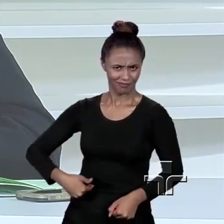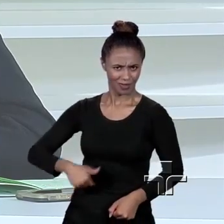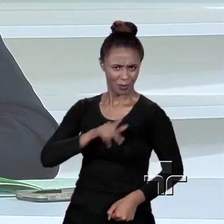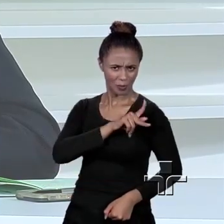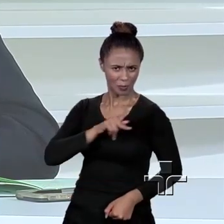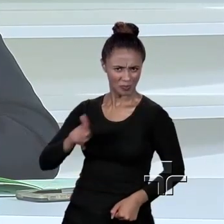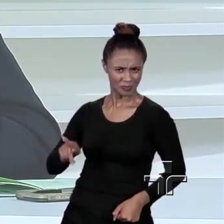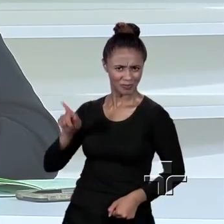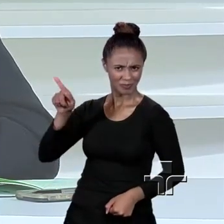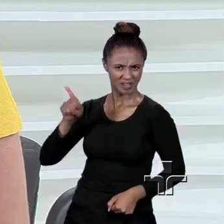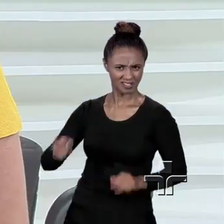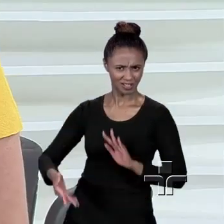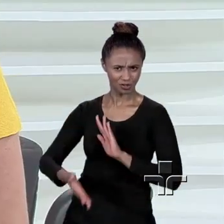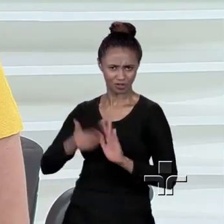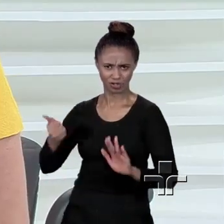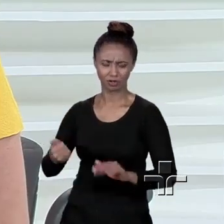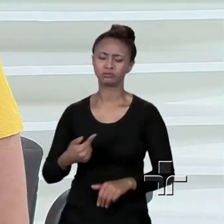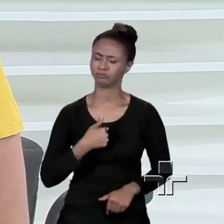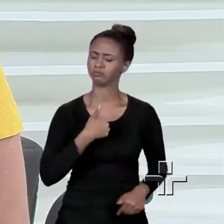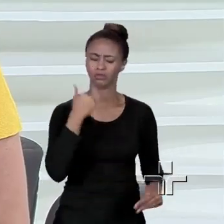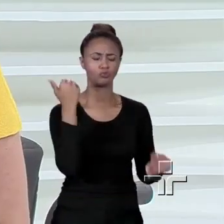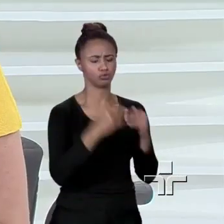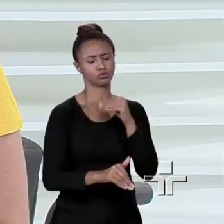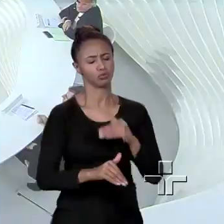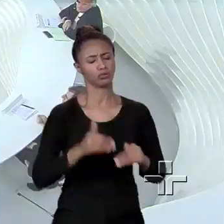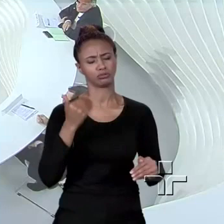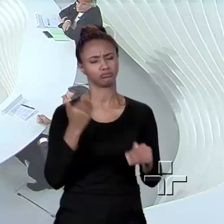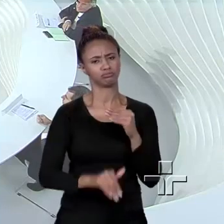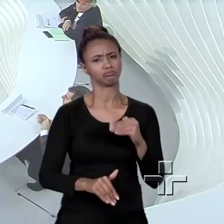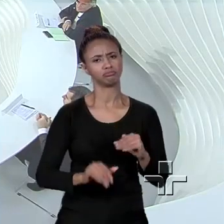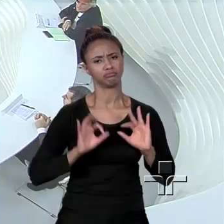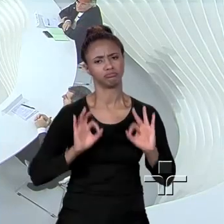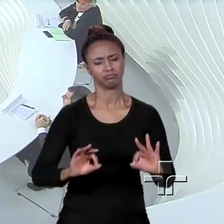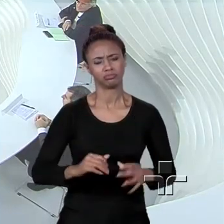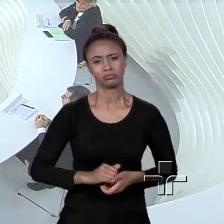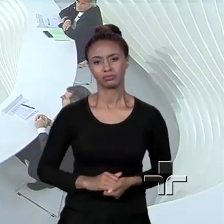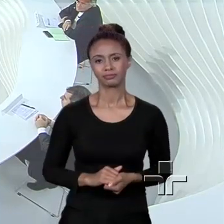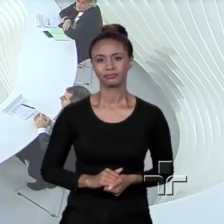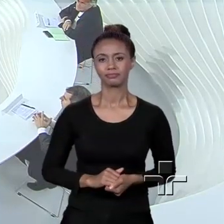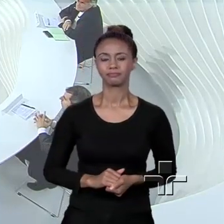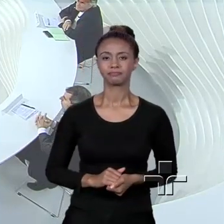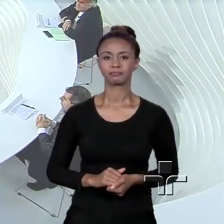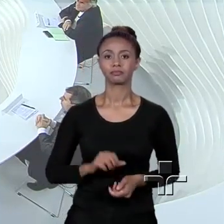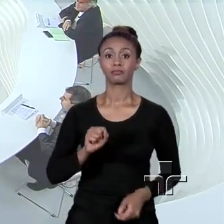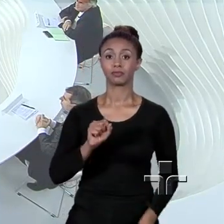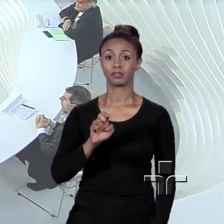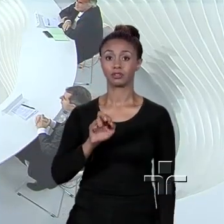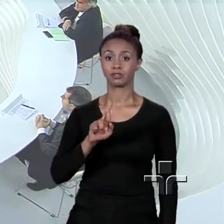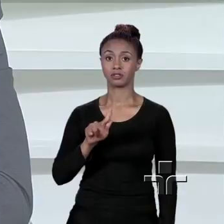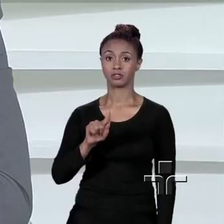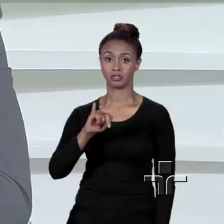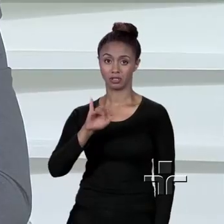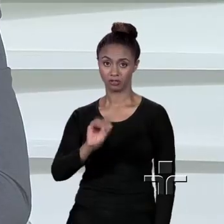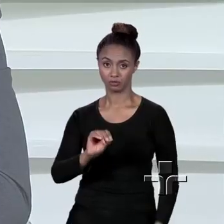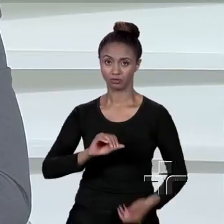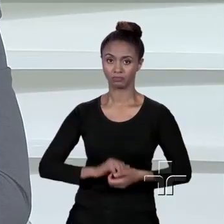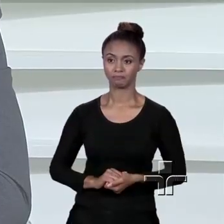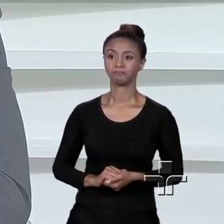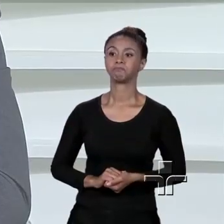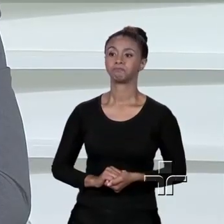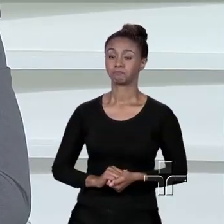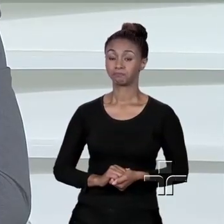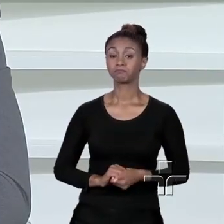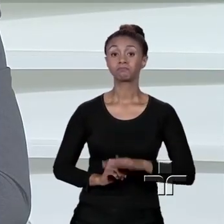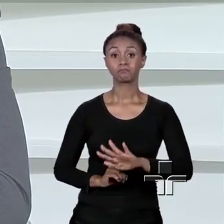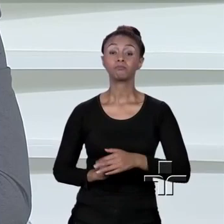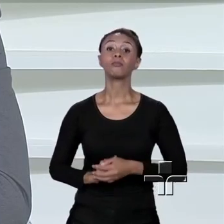tirar a COP do Brasil? Discordo. Senadora, Vamos lá, Sérgio. O Fernando Haddad, ele chegou a dizer